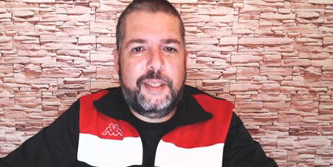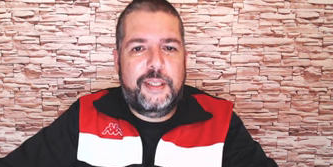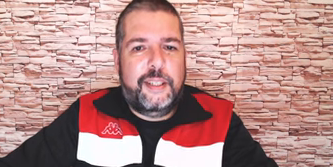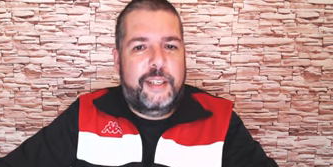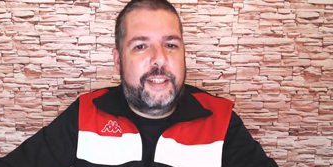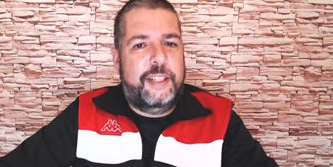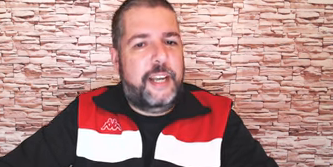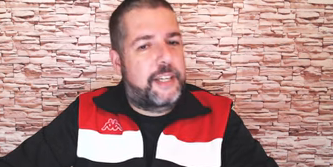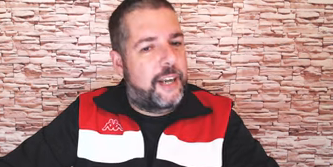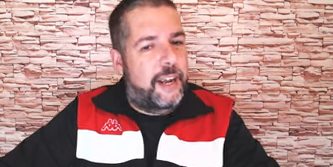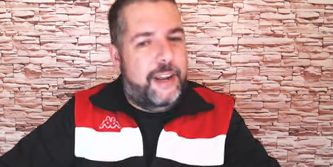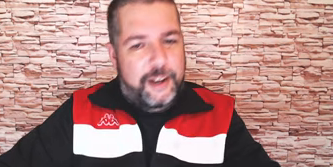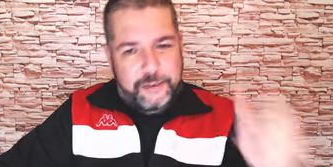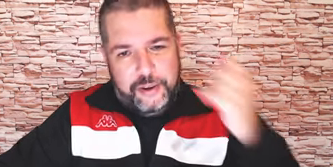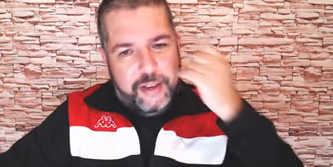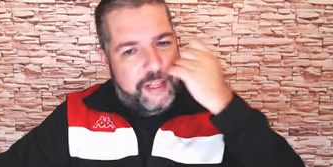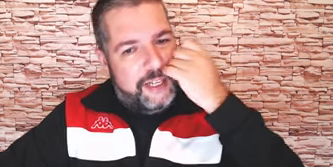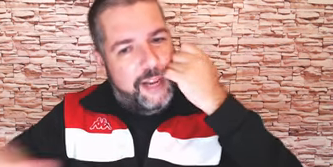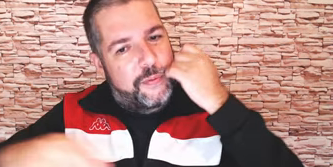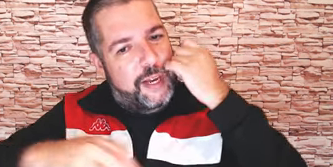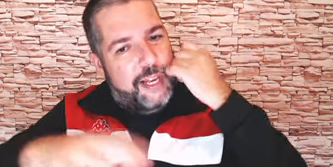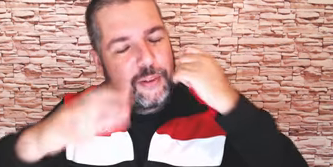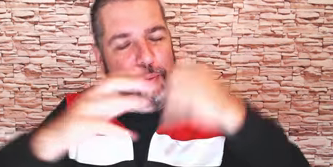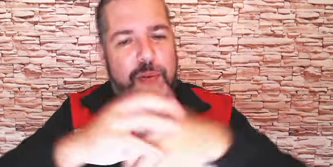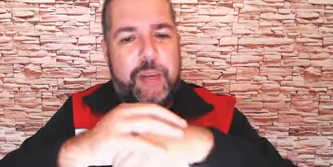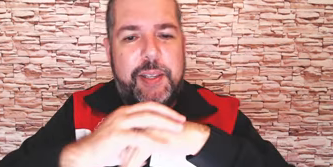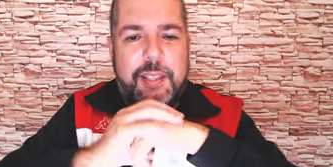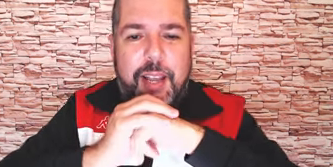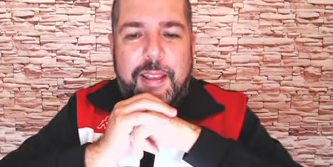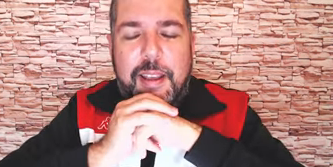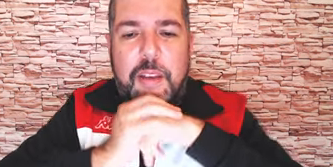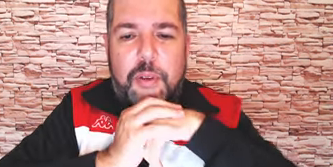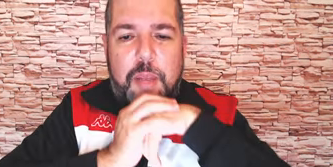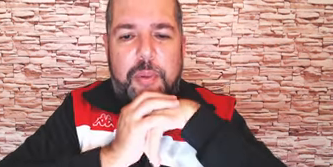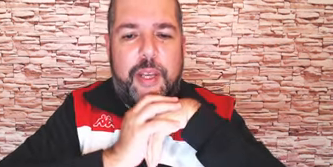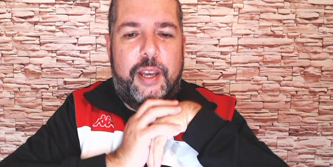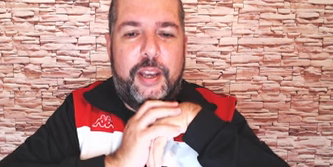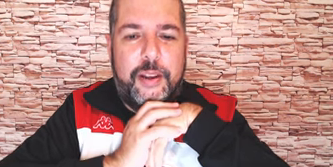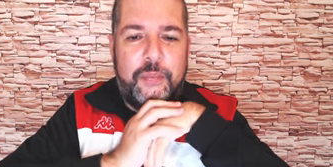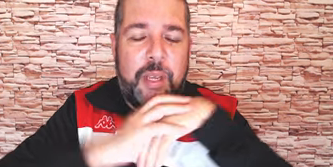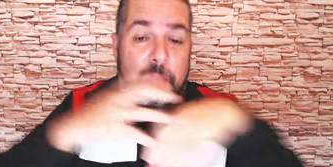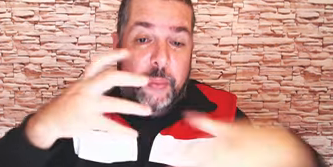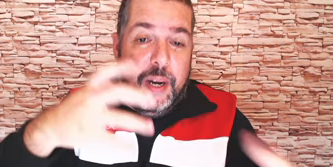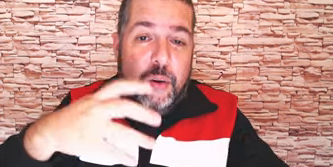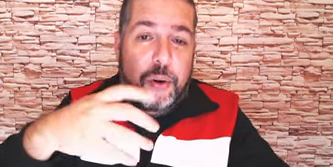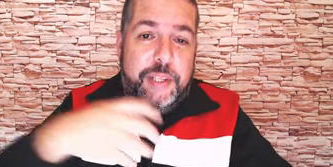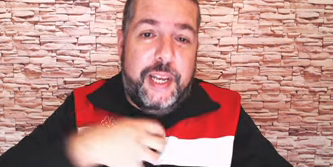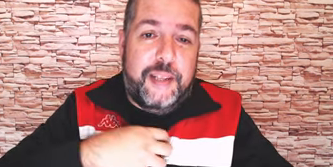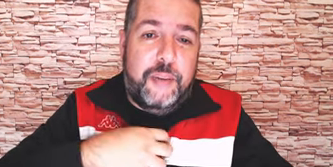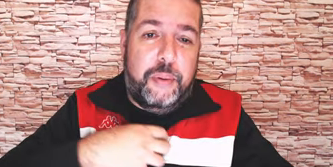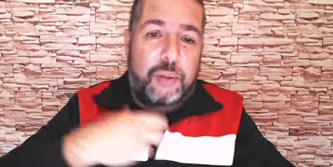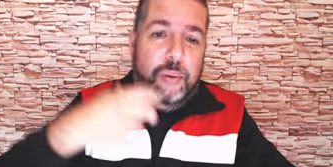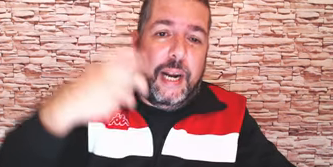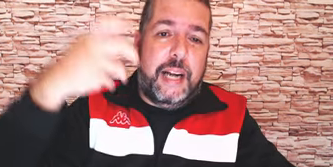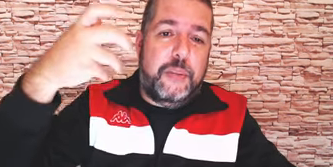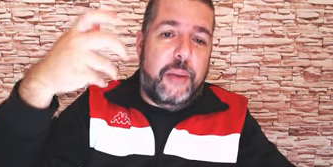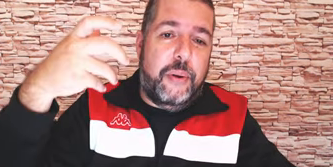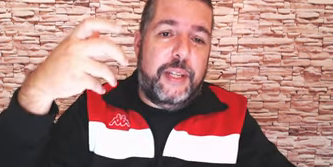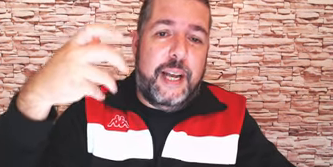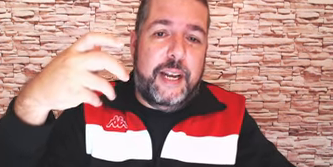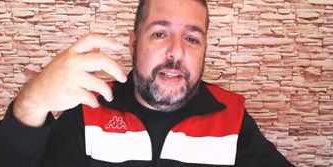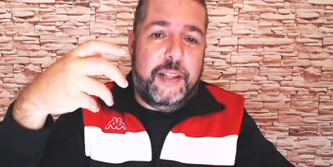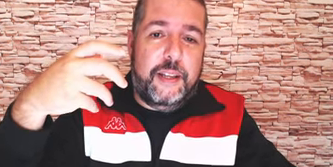português. Gente, eu ia deixar ele falar tudo, mas é terrível, né? Porque, primeira coisa, ele se põe no lugar